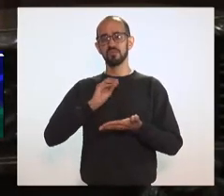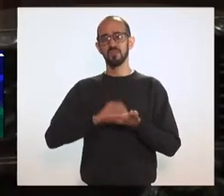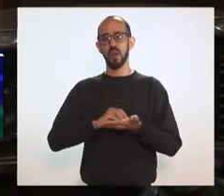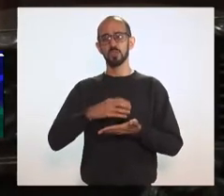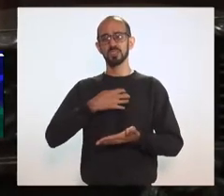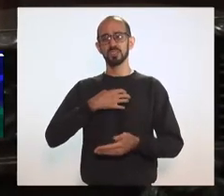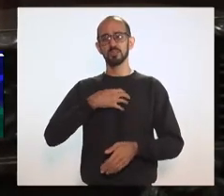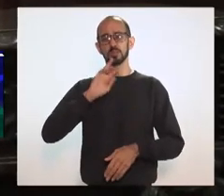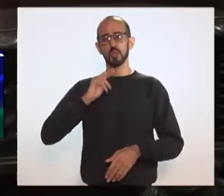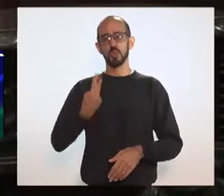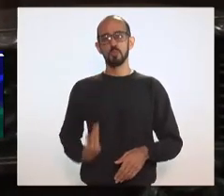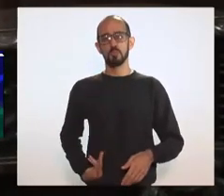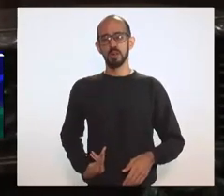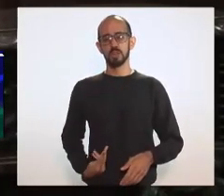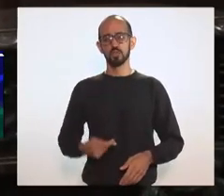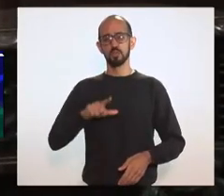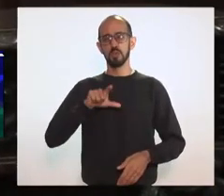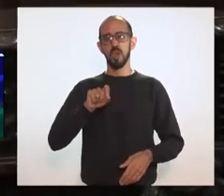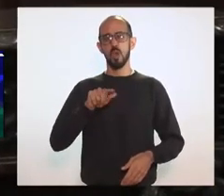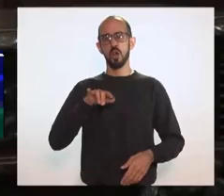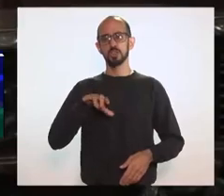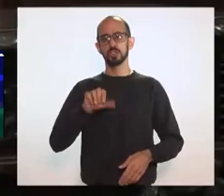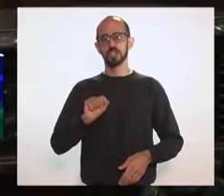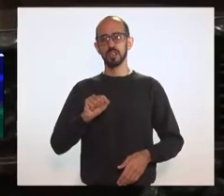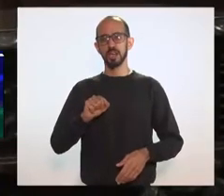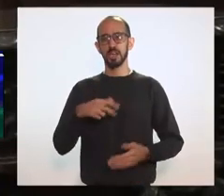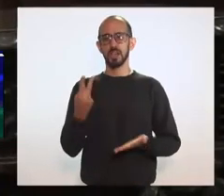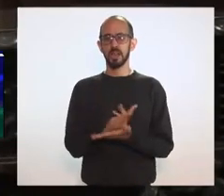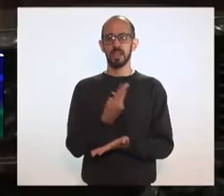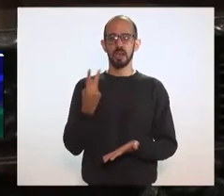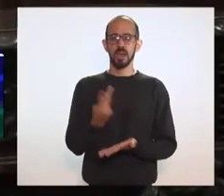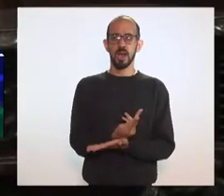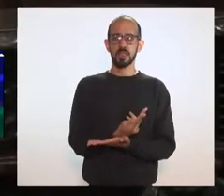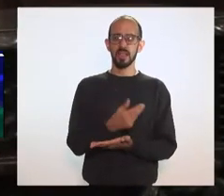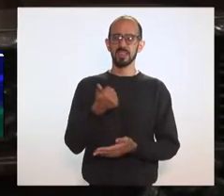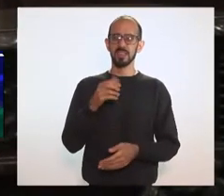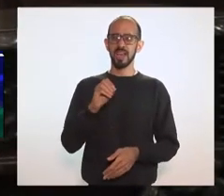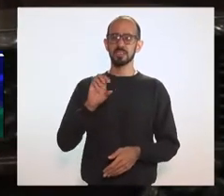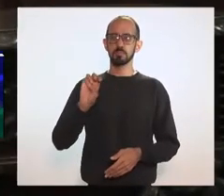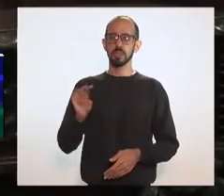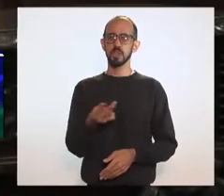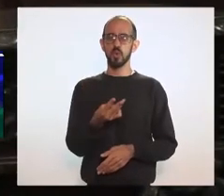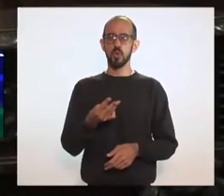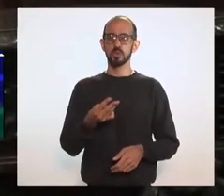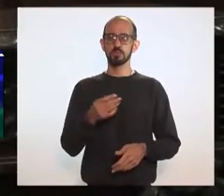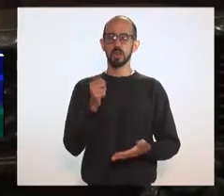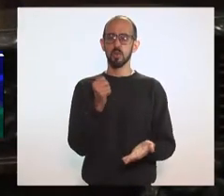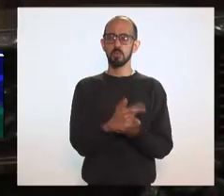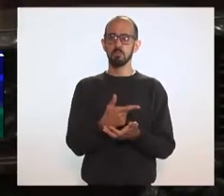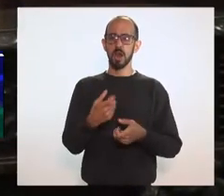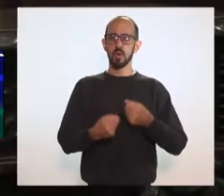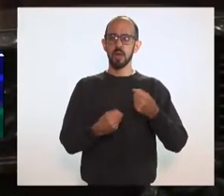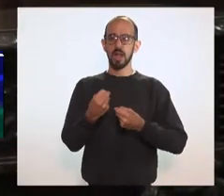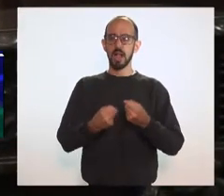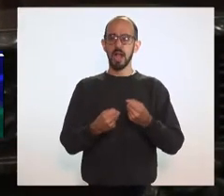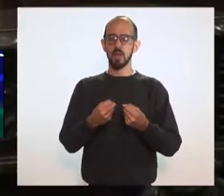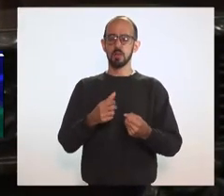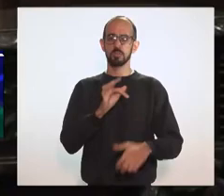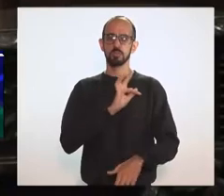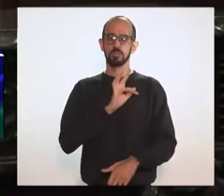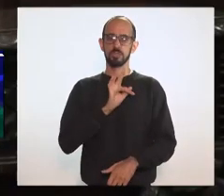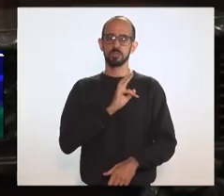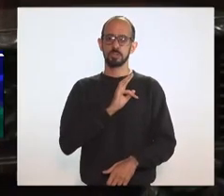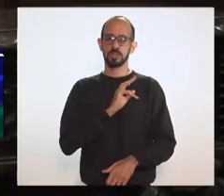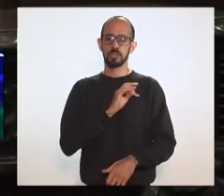lógica inversa. 10 milhões para caveirões. Eu quero saber o quanto que o governador está investindo para